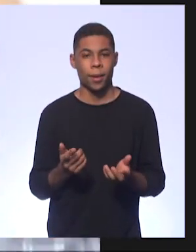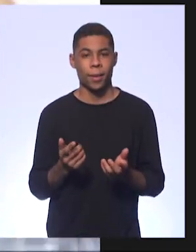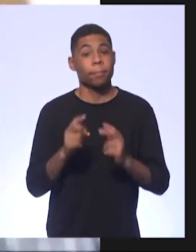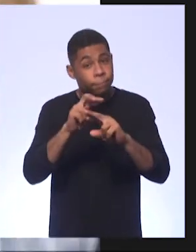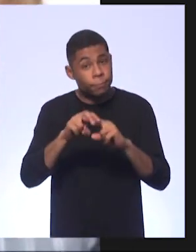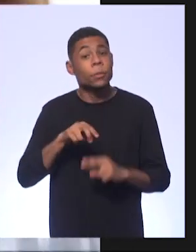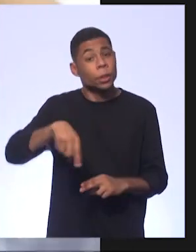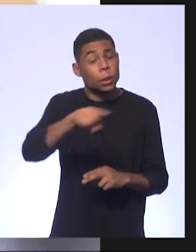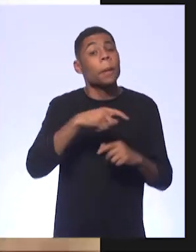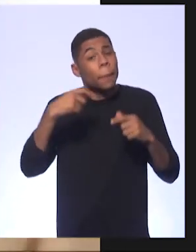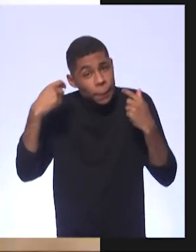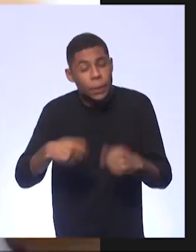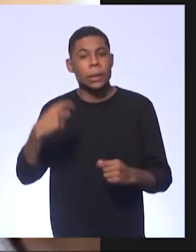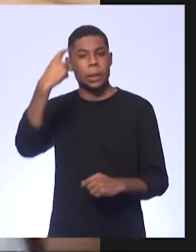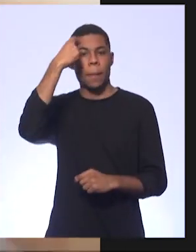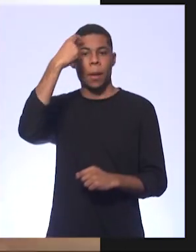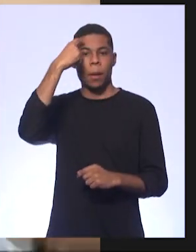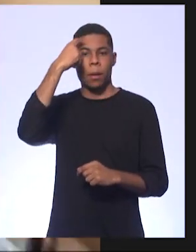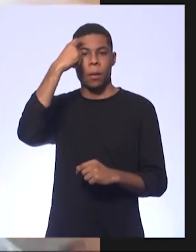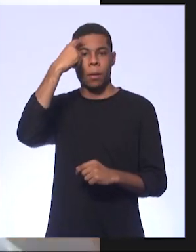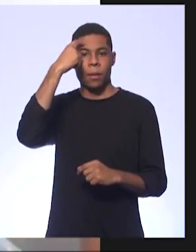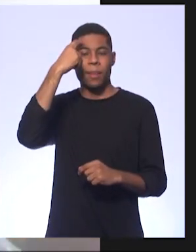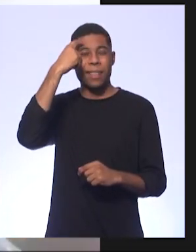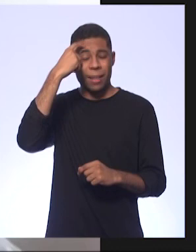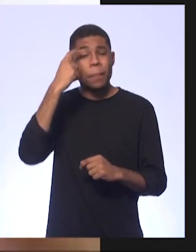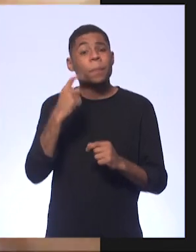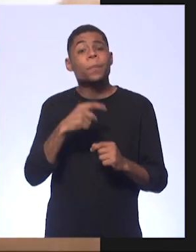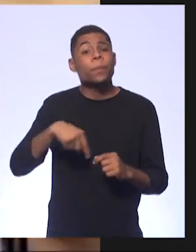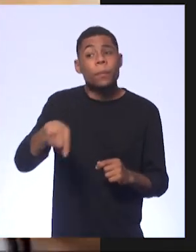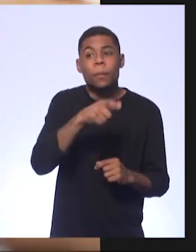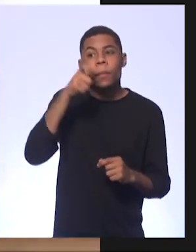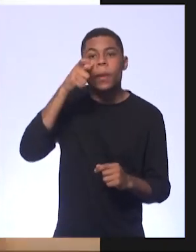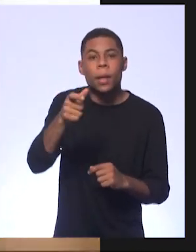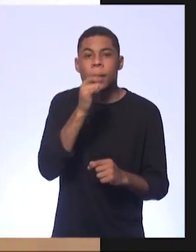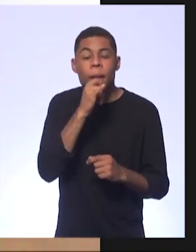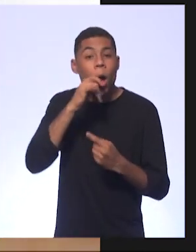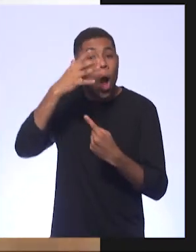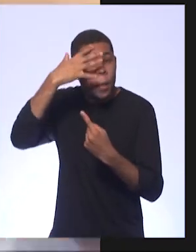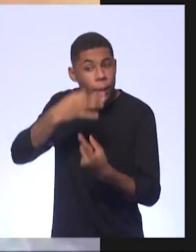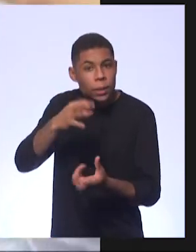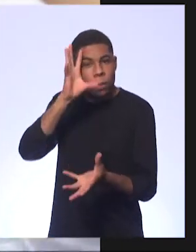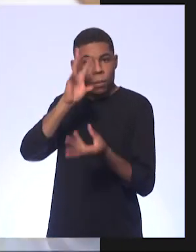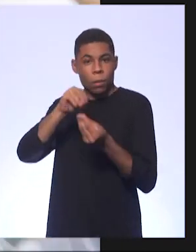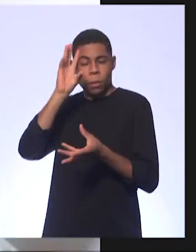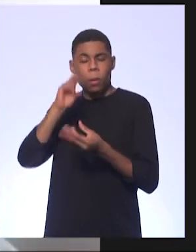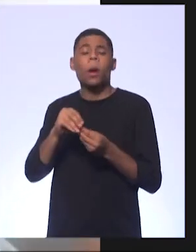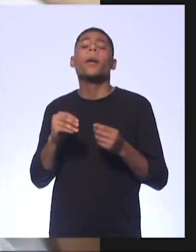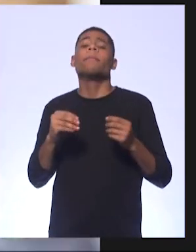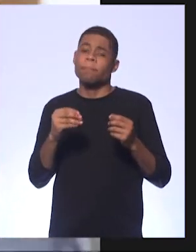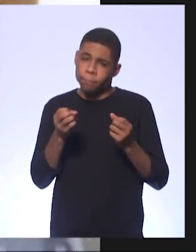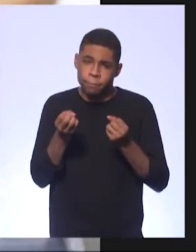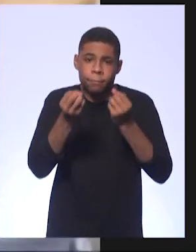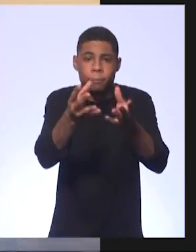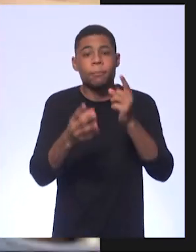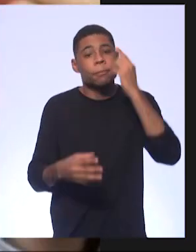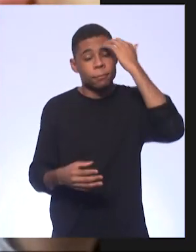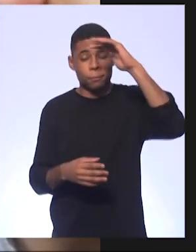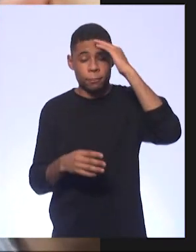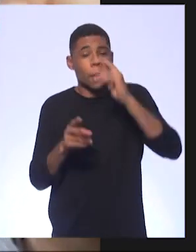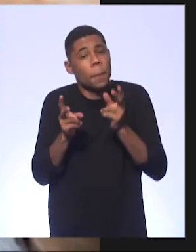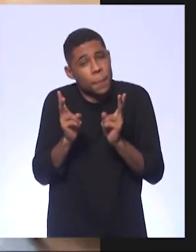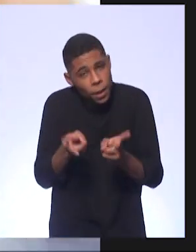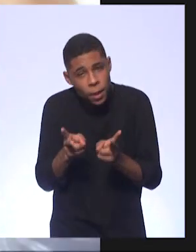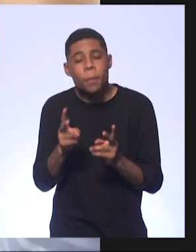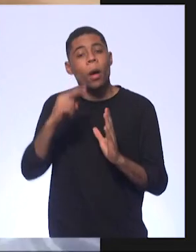gente precisa aí mergulhar. No caso que nós estamos interessados na compreensão leitora, eu vou mobilizar essas habilidades